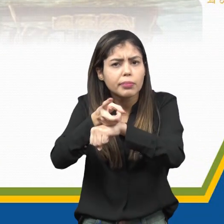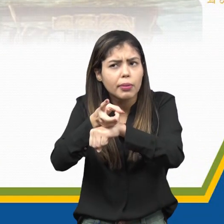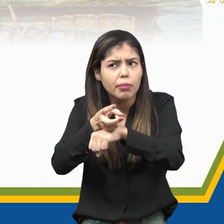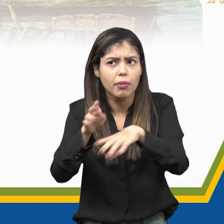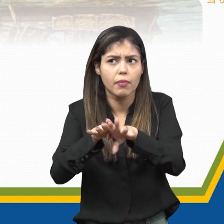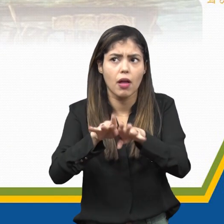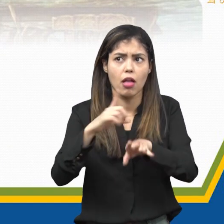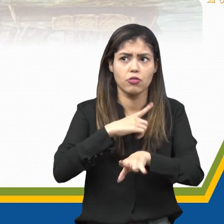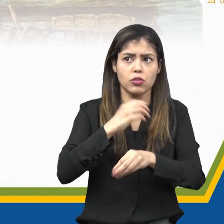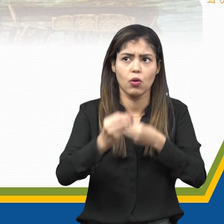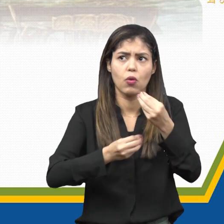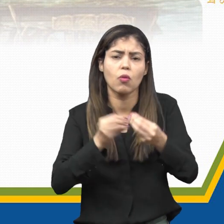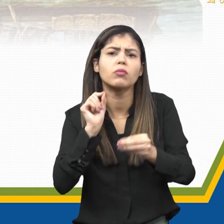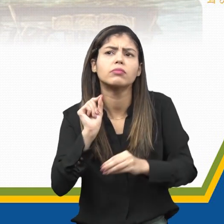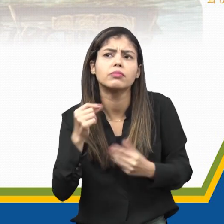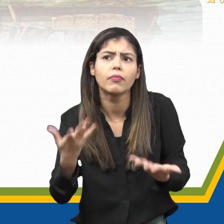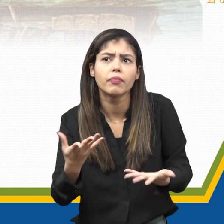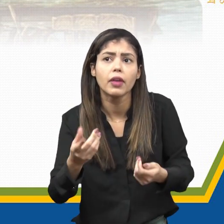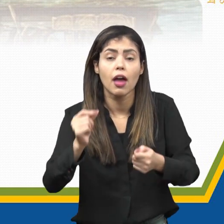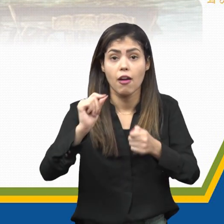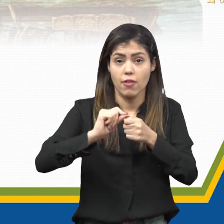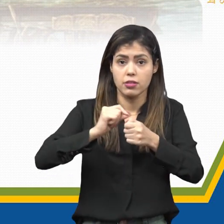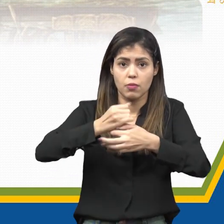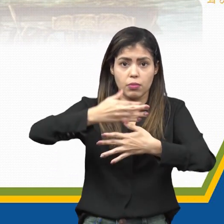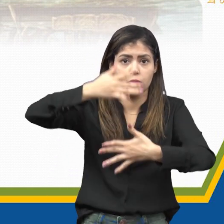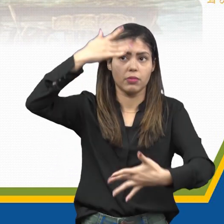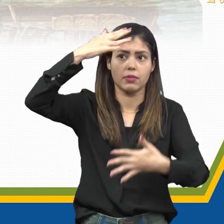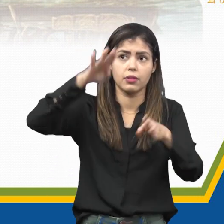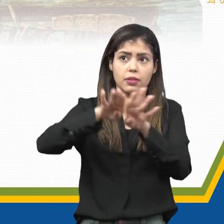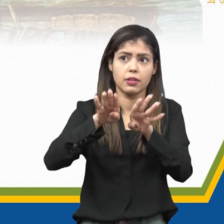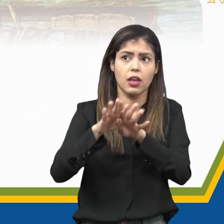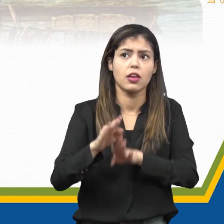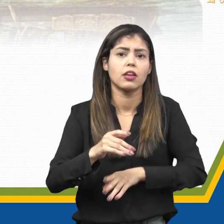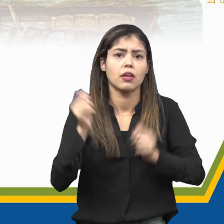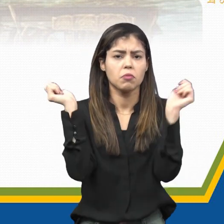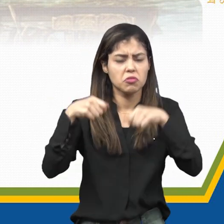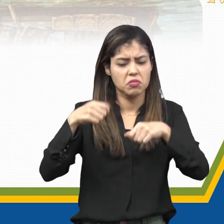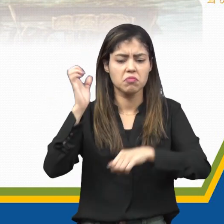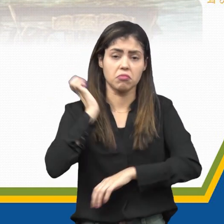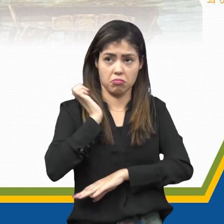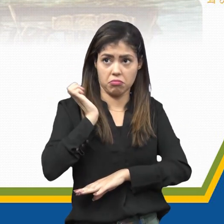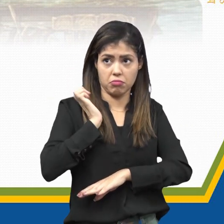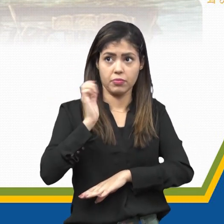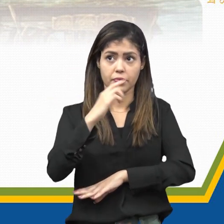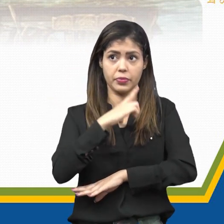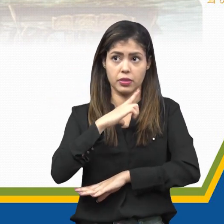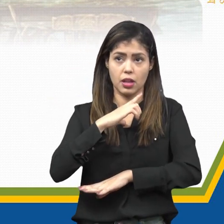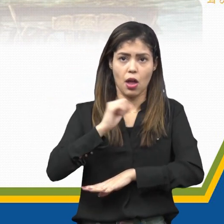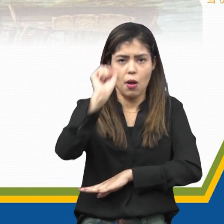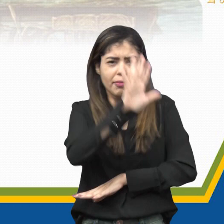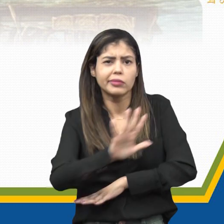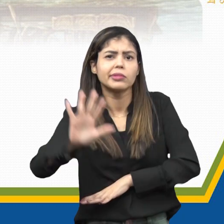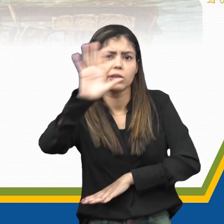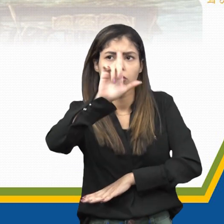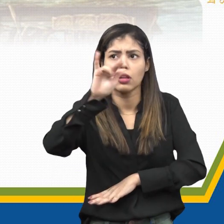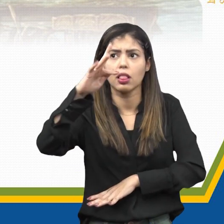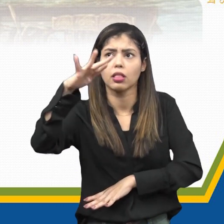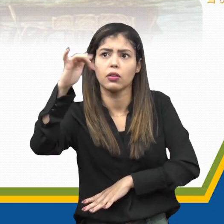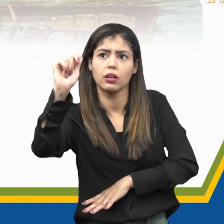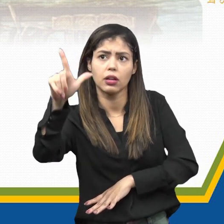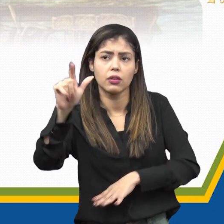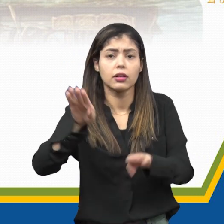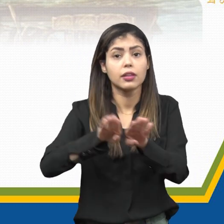que elas tinham como função fazer o levantamento de possíveis riquezas, né, mapeamento do litoral e